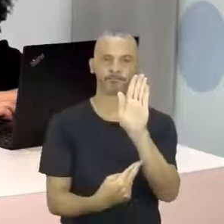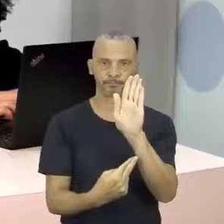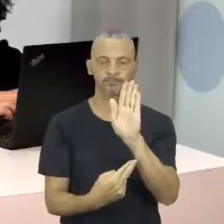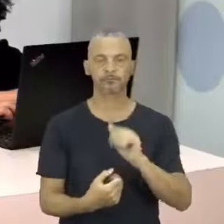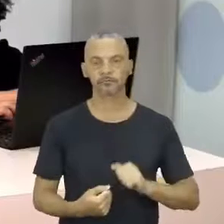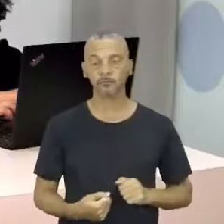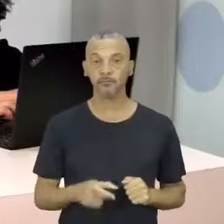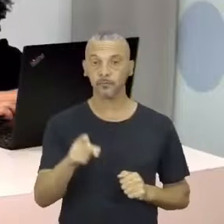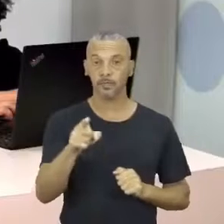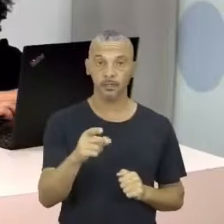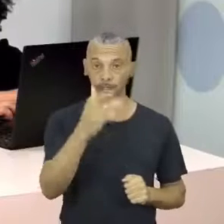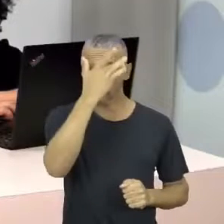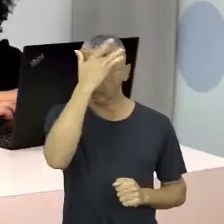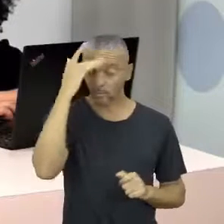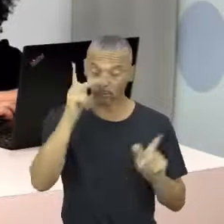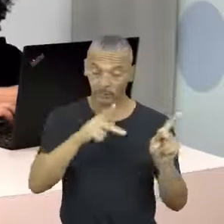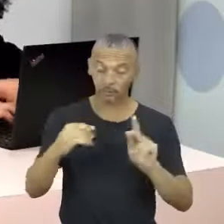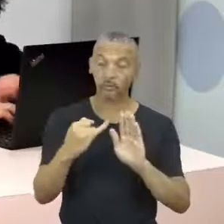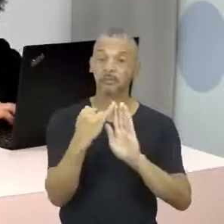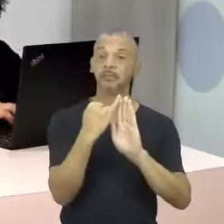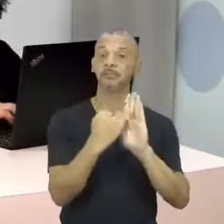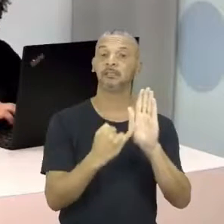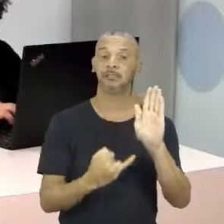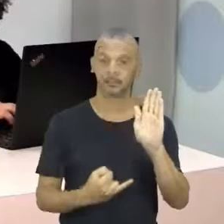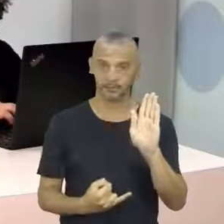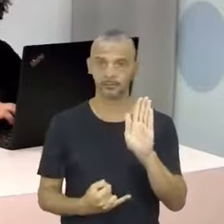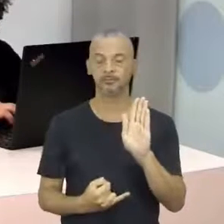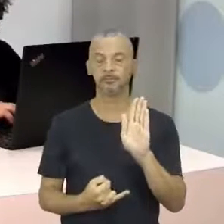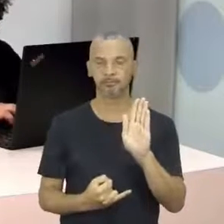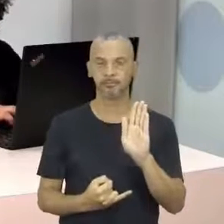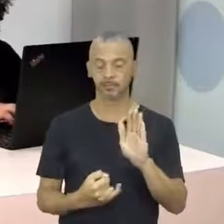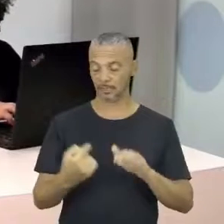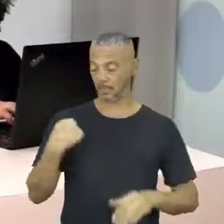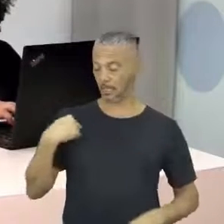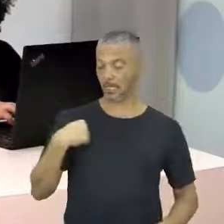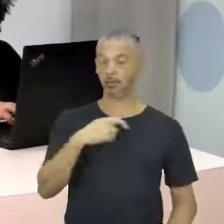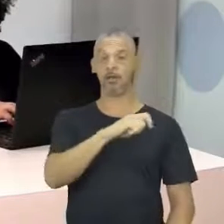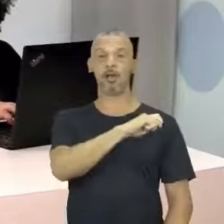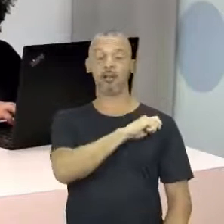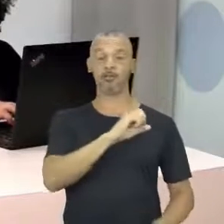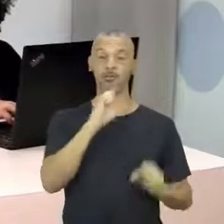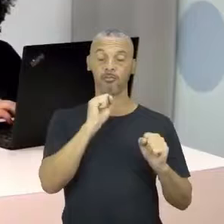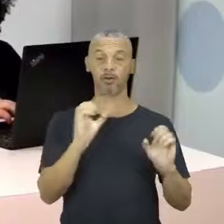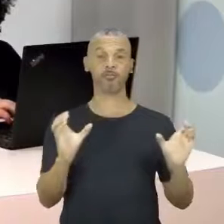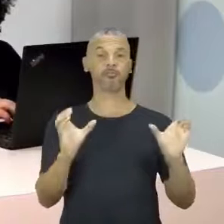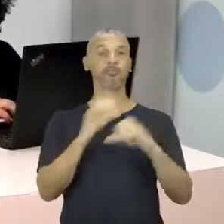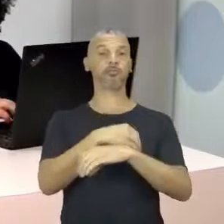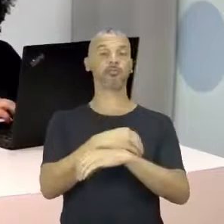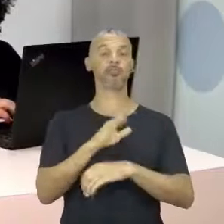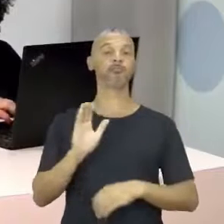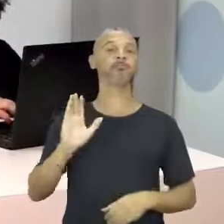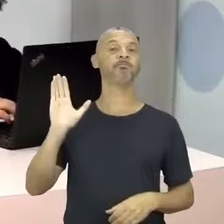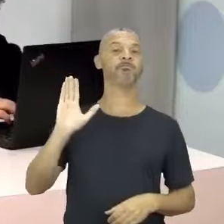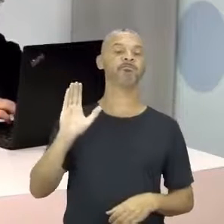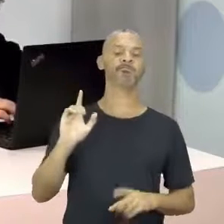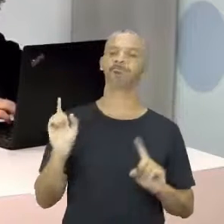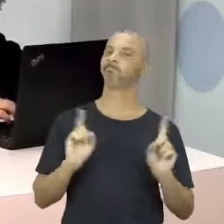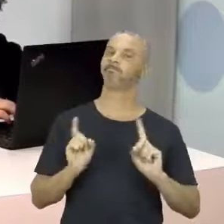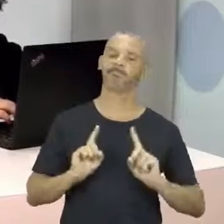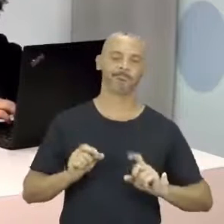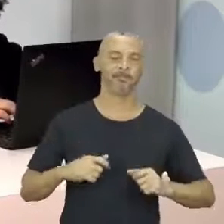o docente ele fez a inscrição como o Luiz colocou agora. Eu sou estudante. Eu posso concorrer ao cargo como estudante? Não.